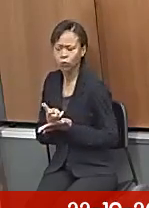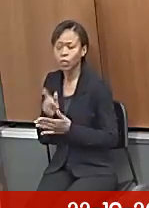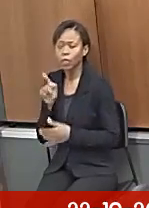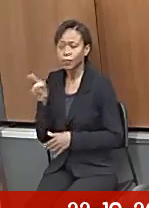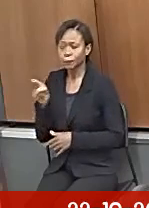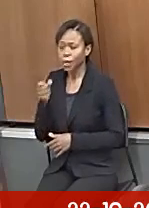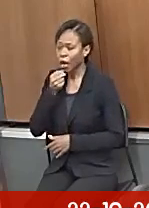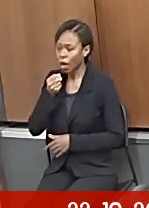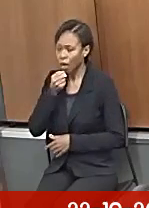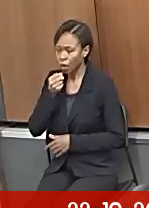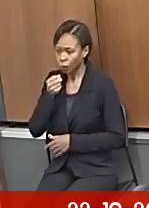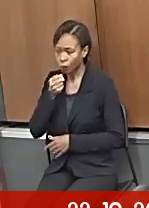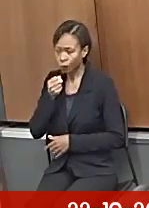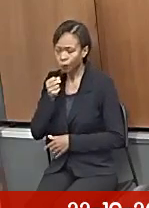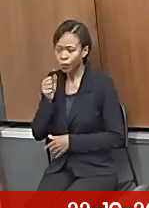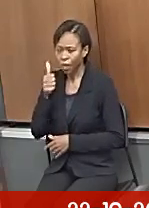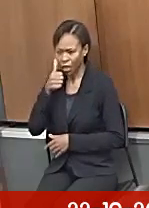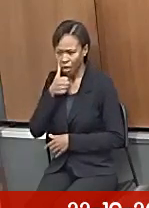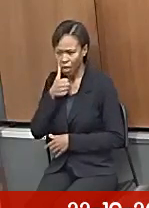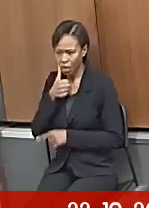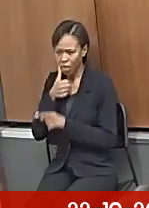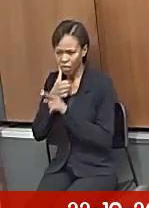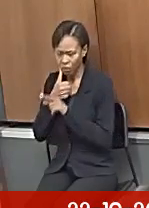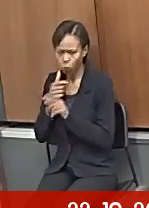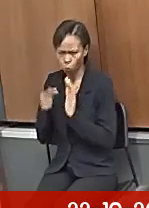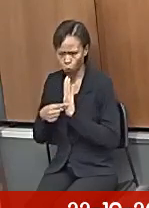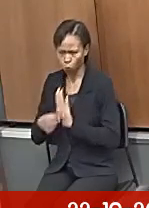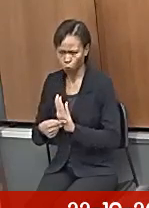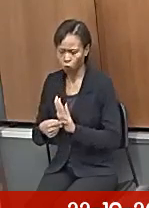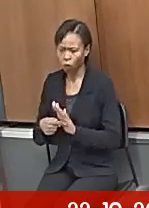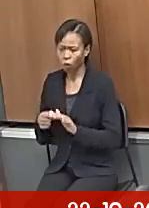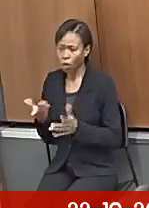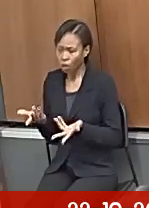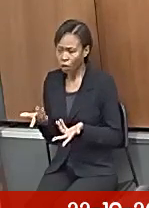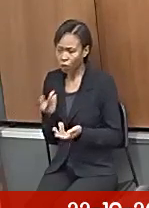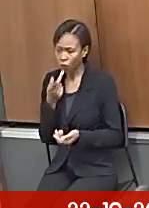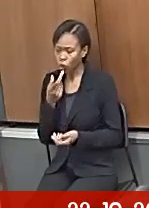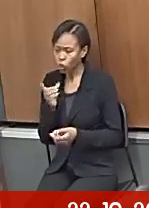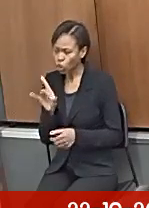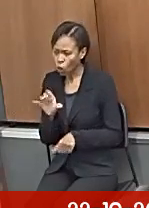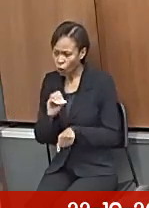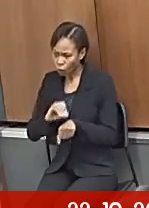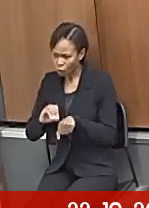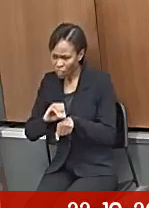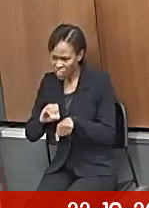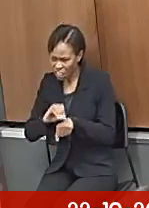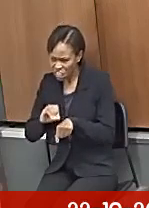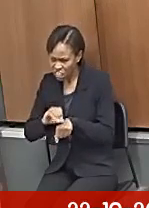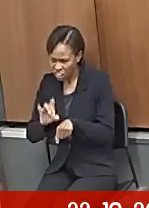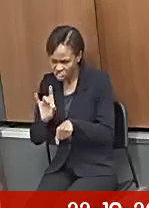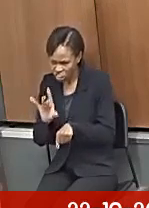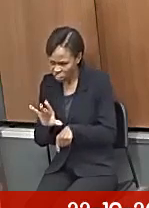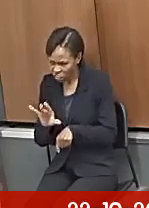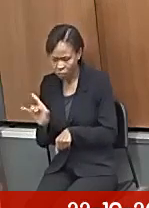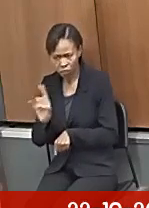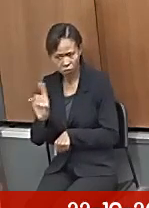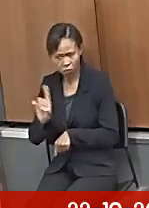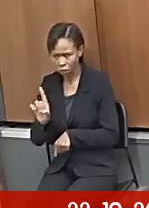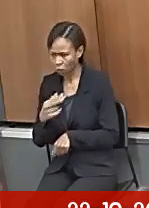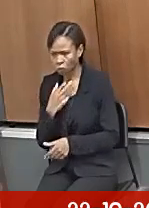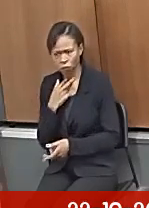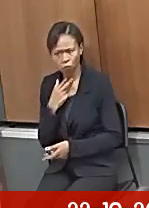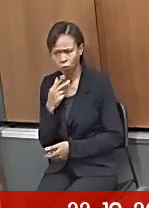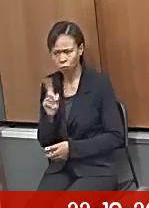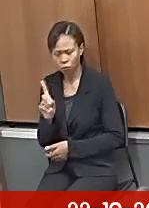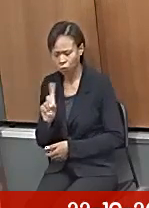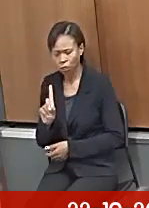que a doutora foi embora, nós não estamos trabalhando só oficinas, não. Não existe isso. Desde que nós assumimos, nós temos um